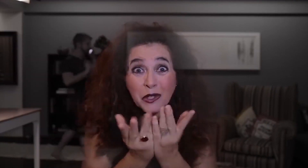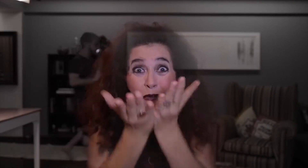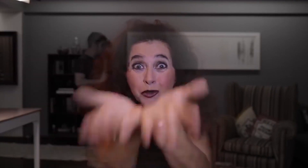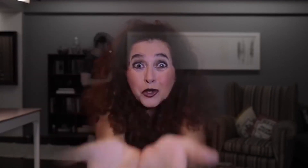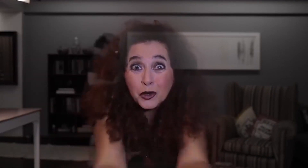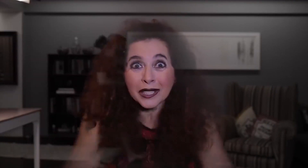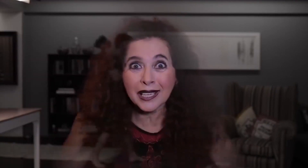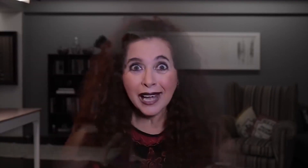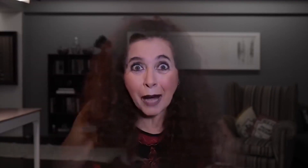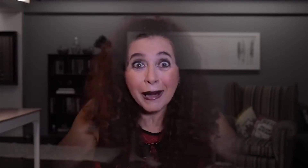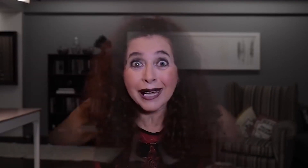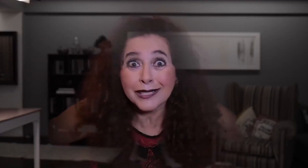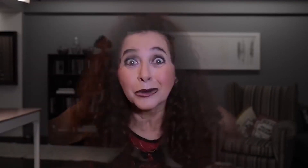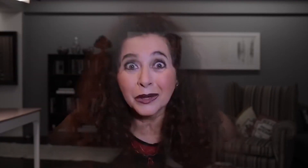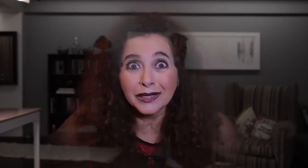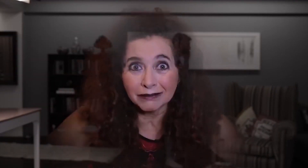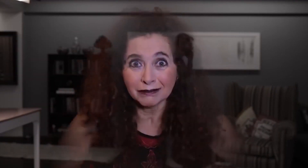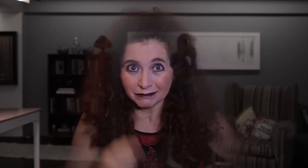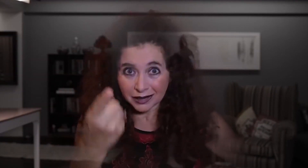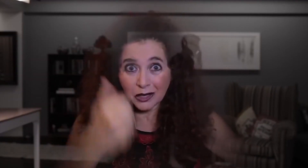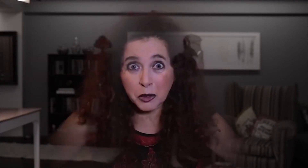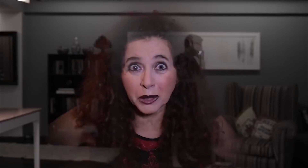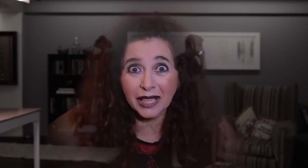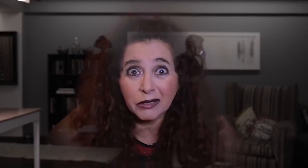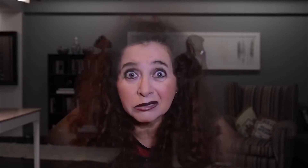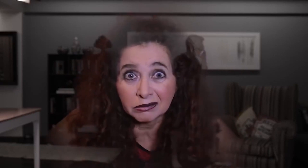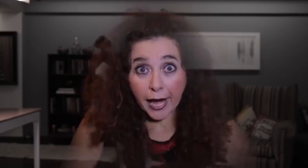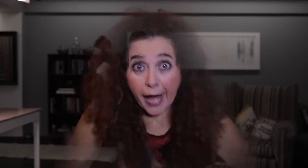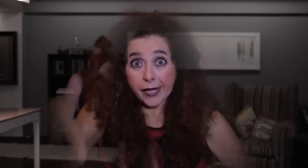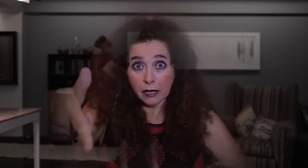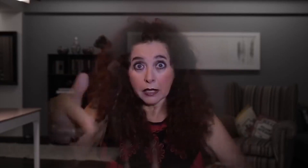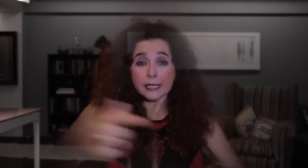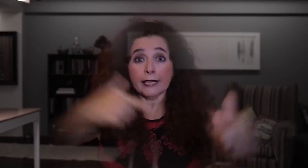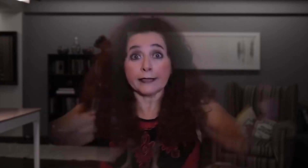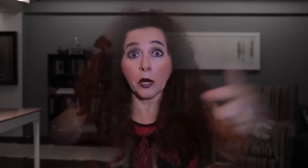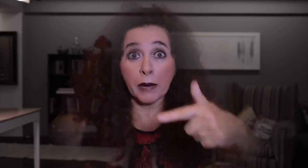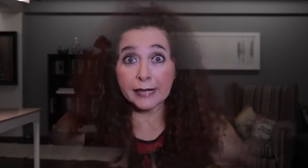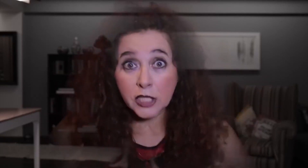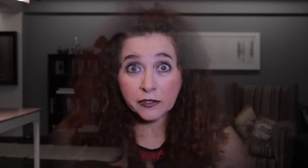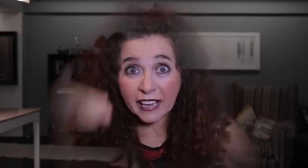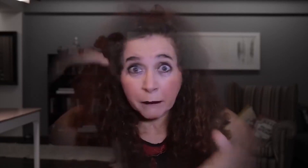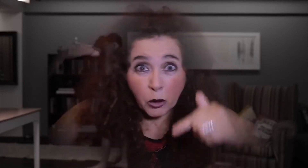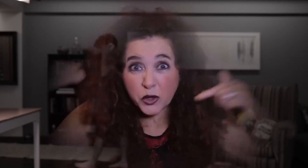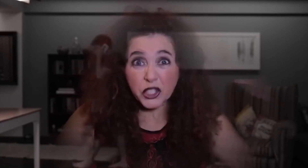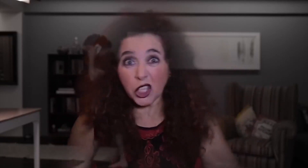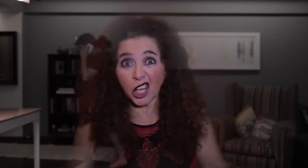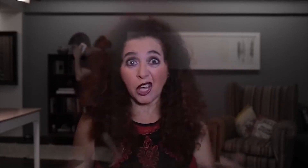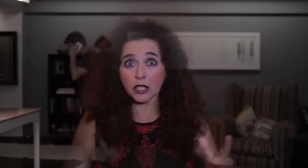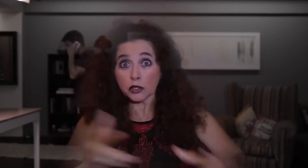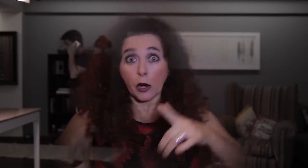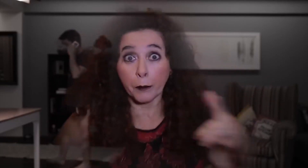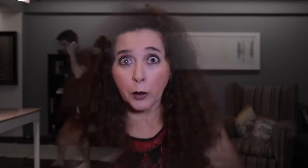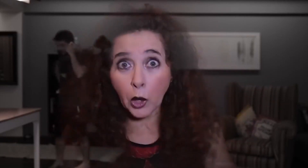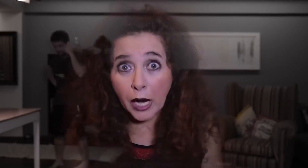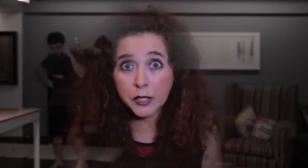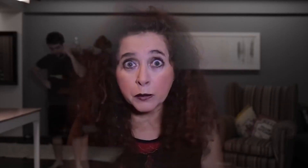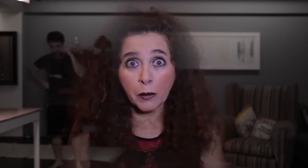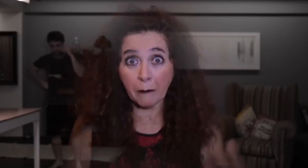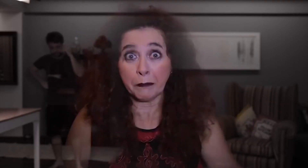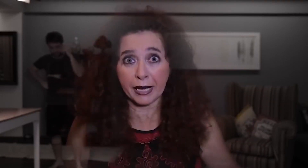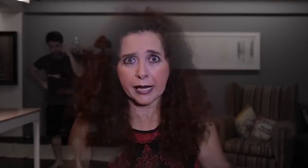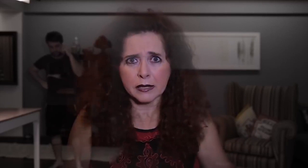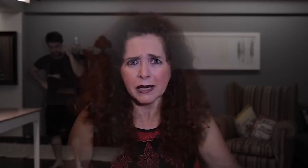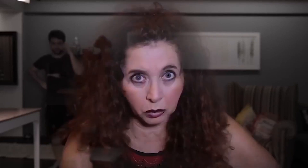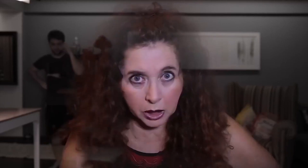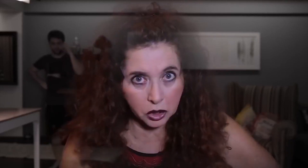Você disse que o Sintonia com negócio era sintonia. sério, que você Senão não precisava urgente, funciona mas você a disse que ia bagaça devolver toda. logo. Entendeu, suportável? Aí, se ele entrar numa dessas de ficar bonzinho,